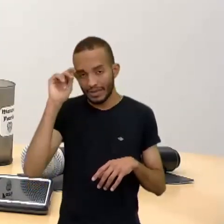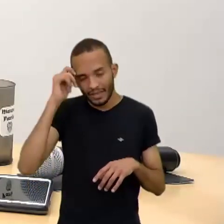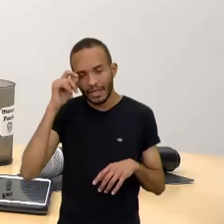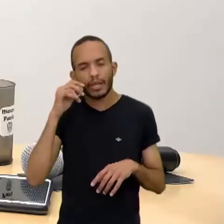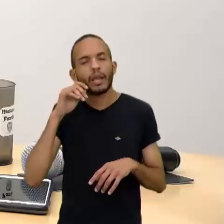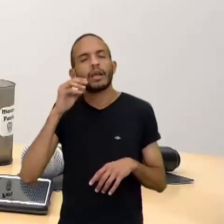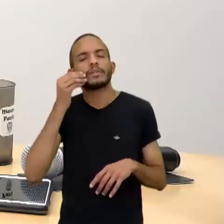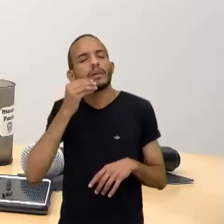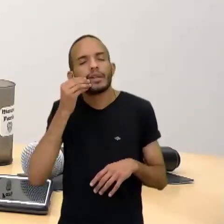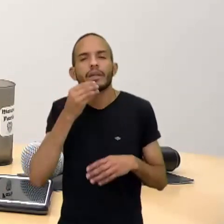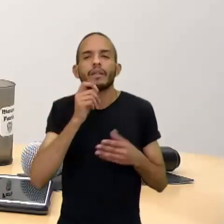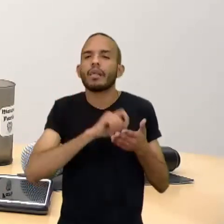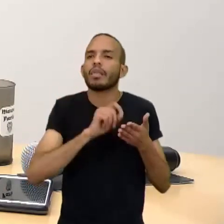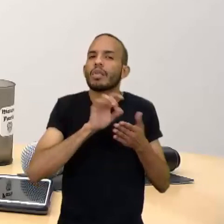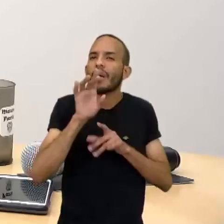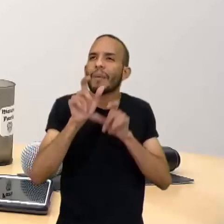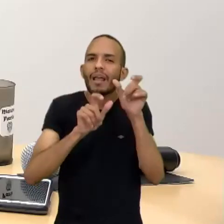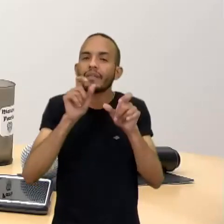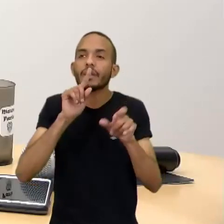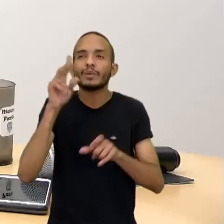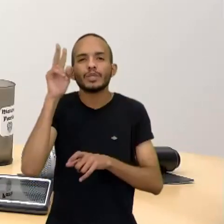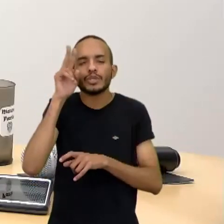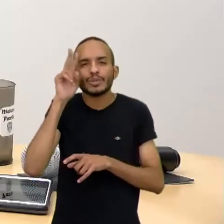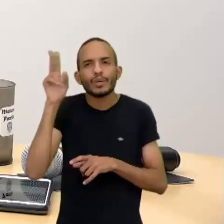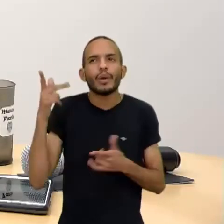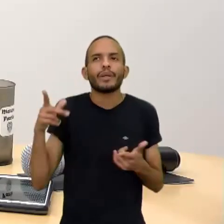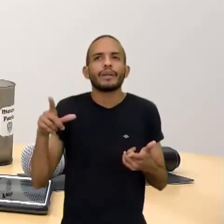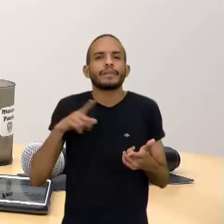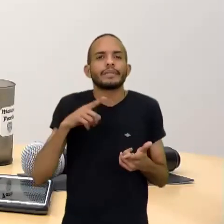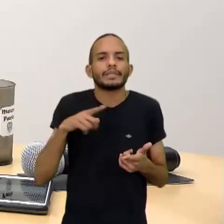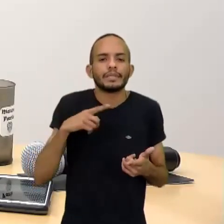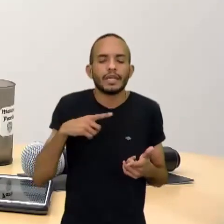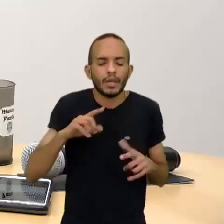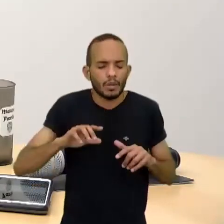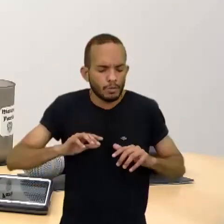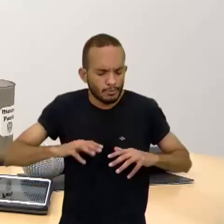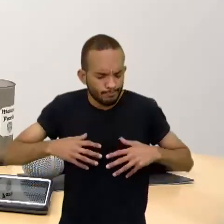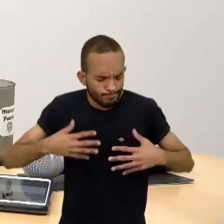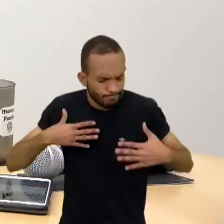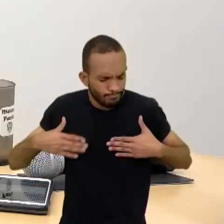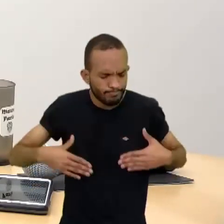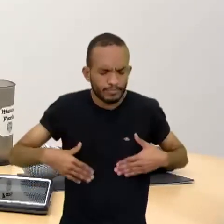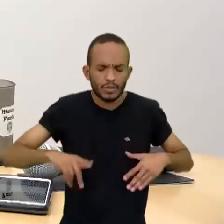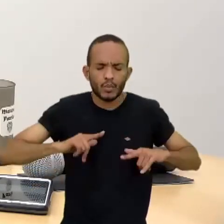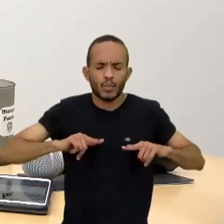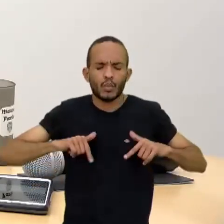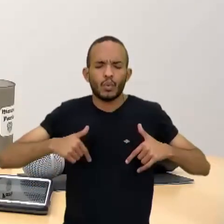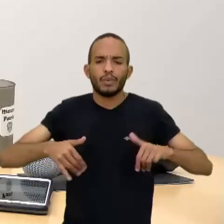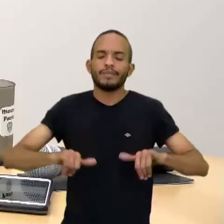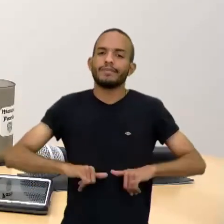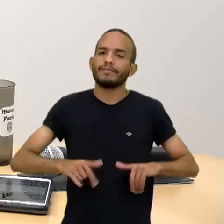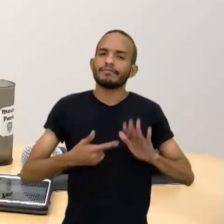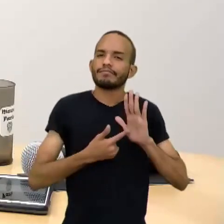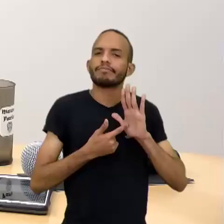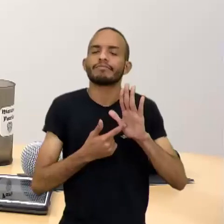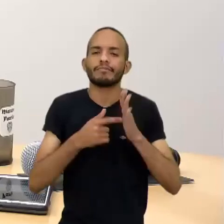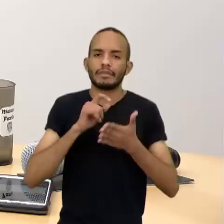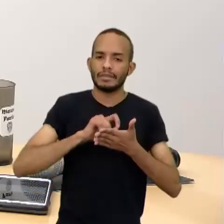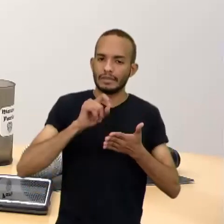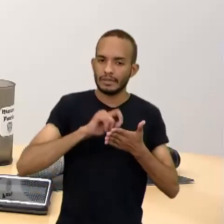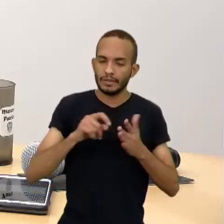as palavras, ele traz a história, traz o corpo do negro, o sofrimento que ele teve,